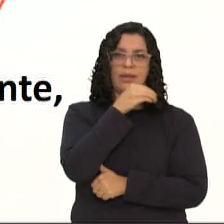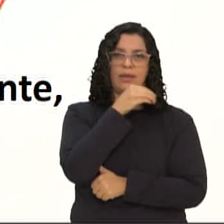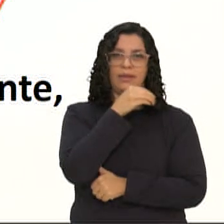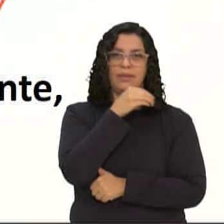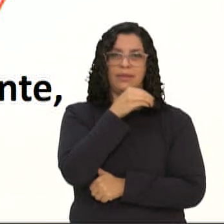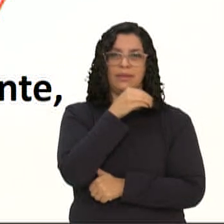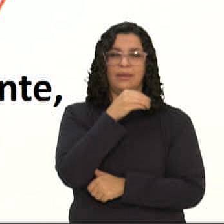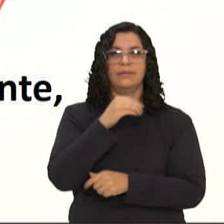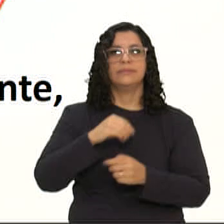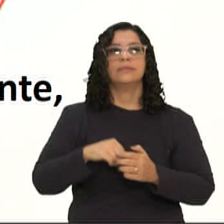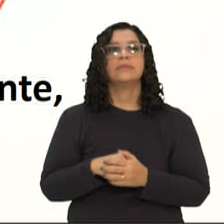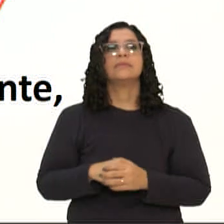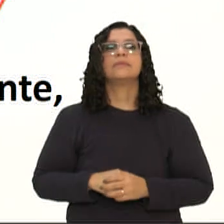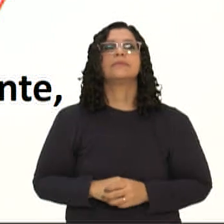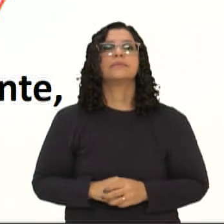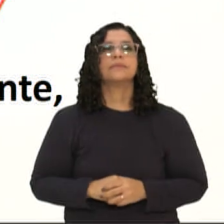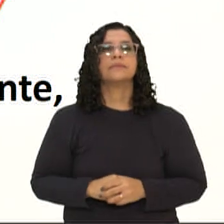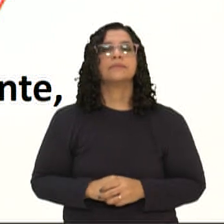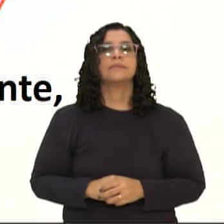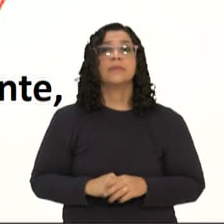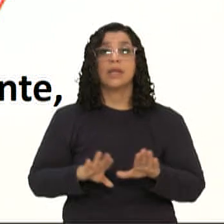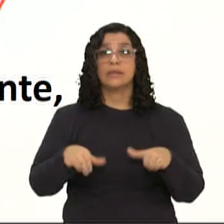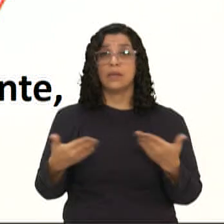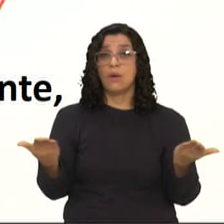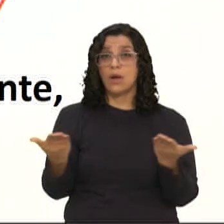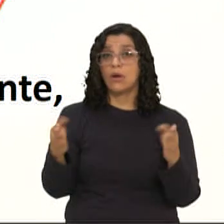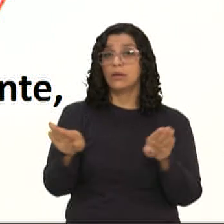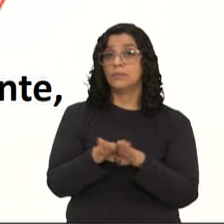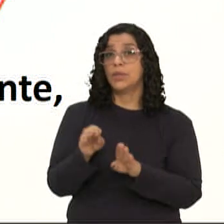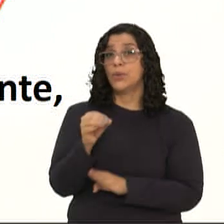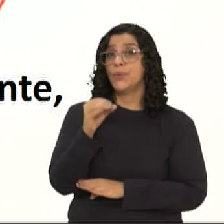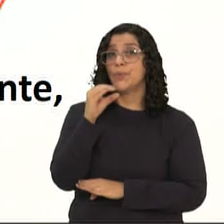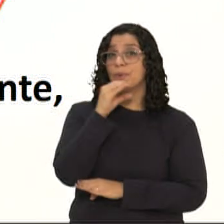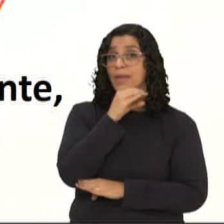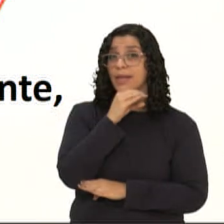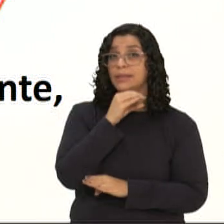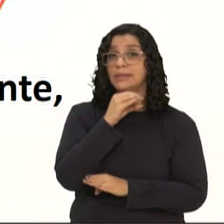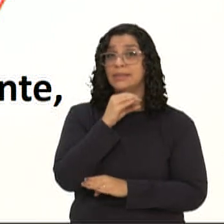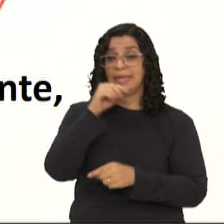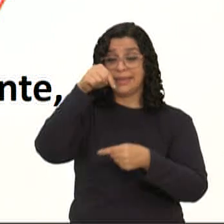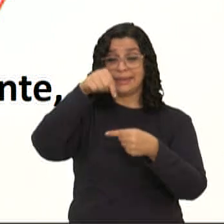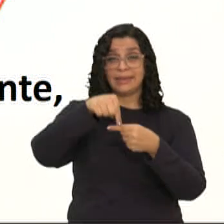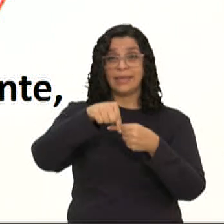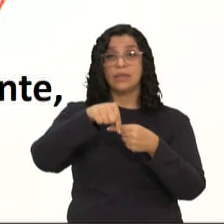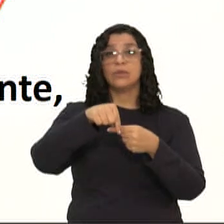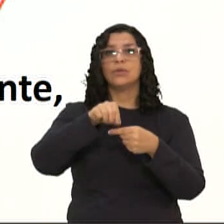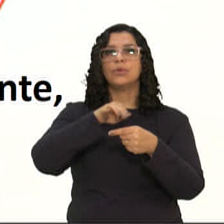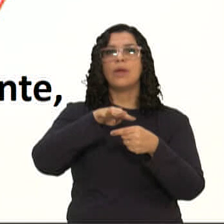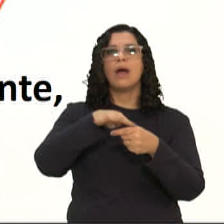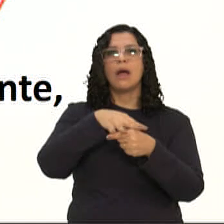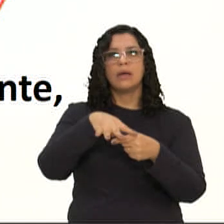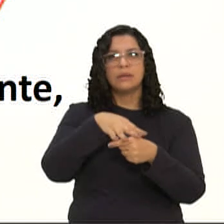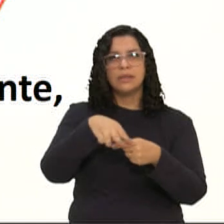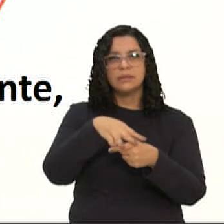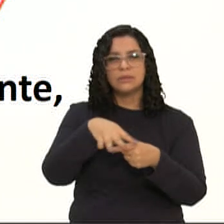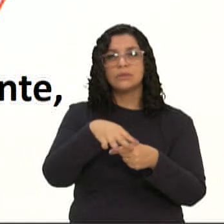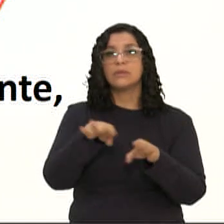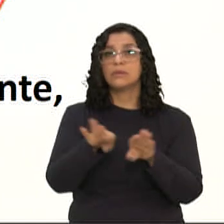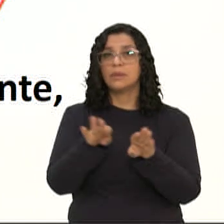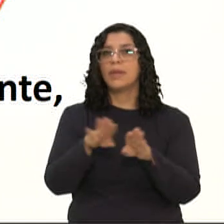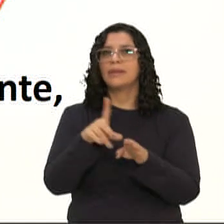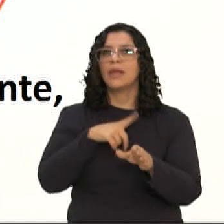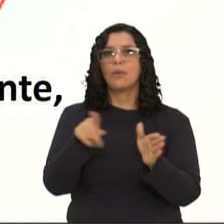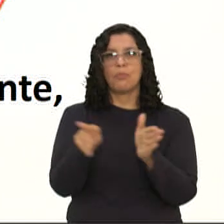calor, ao efeito Joule, ao calor produzido, né? O calor gerado no condutor de resistência constante depende